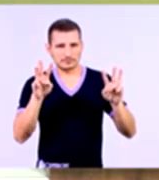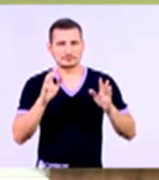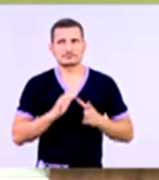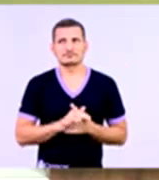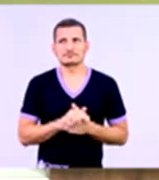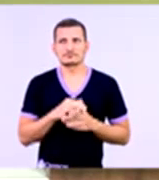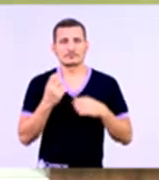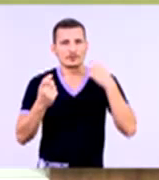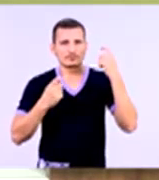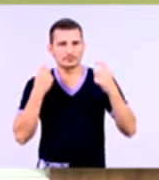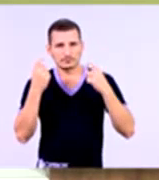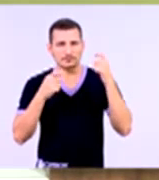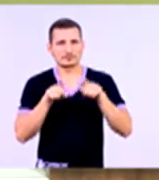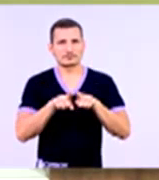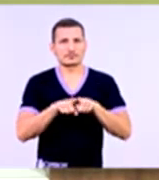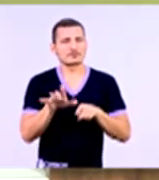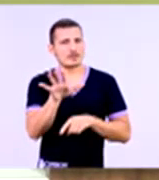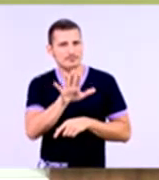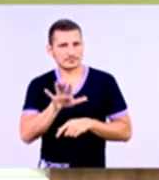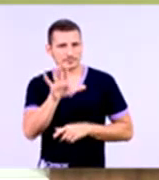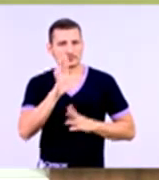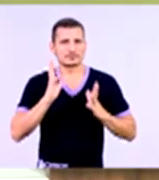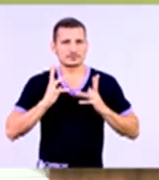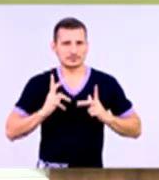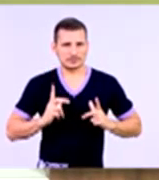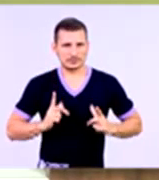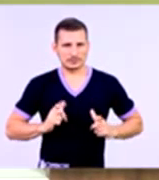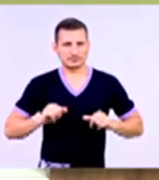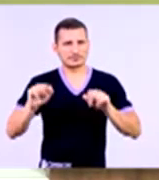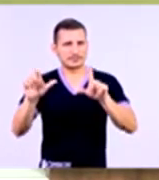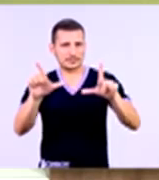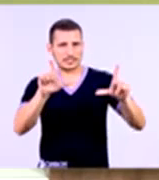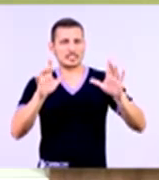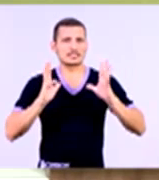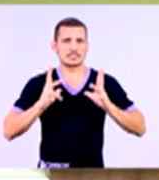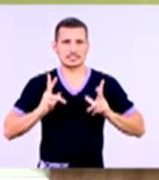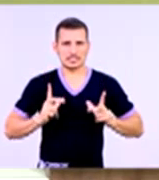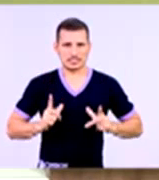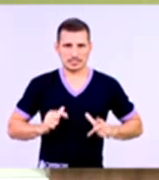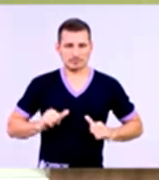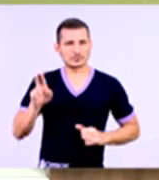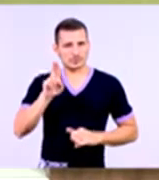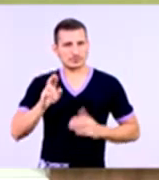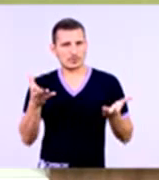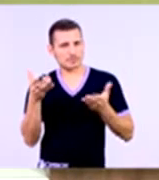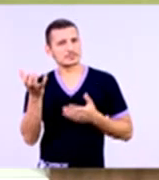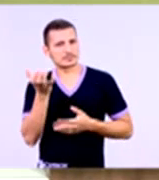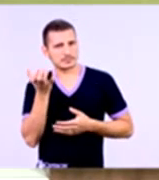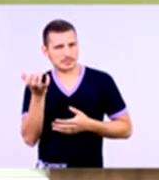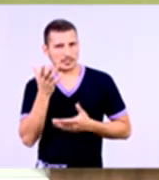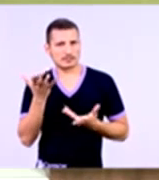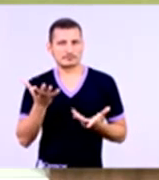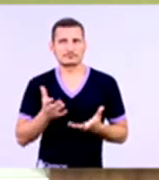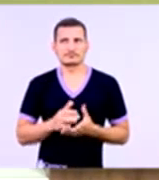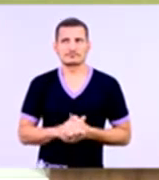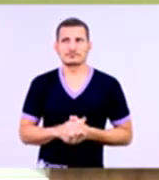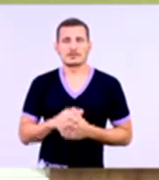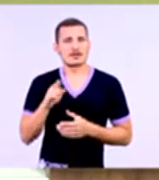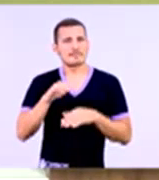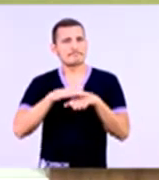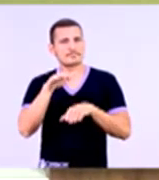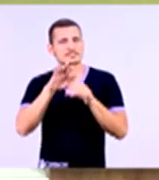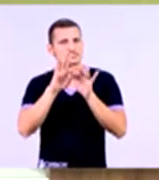se preocupar com esse ambiente limpo, né? Essa tela limpa, né? O usuário hoje, ele quer isso, né? É mais